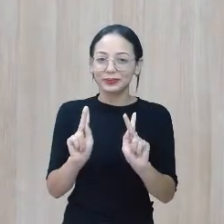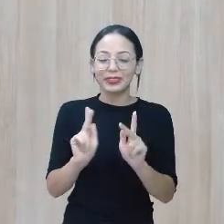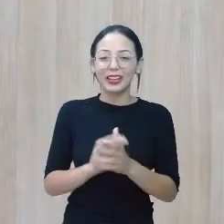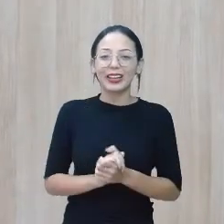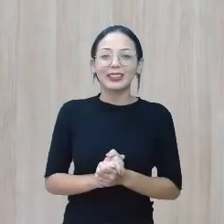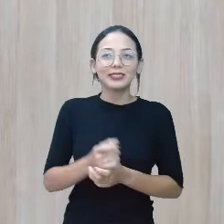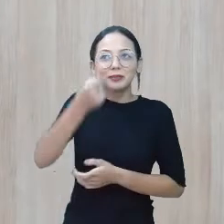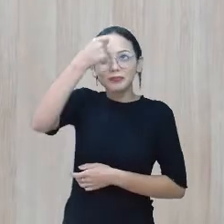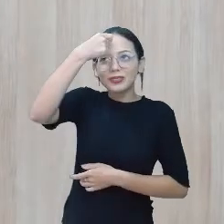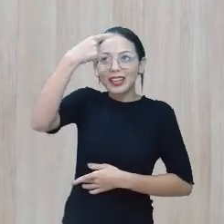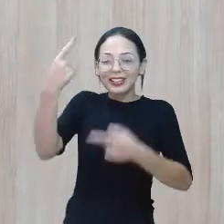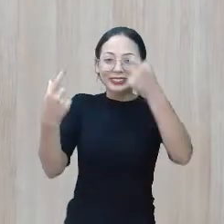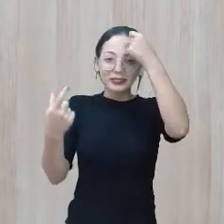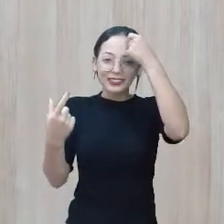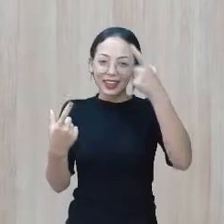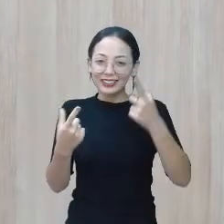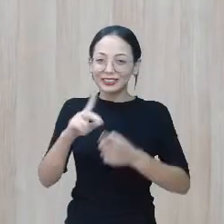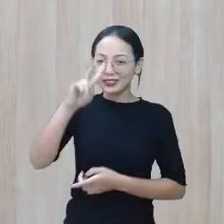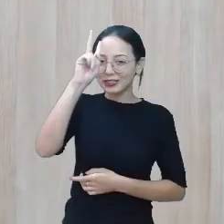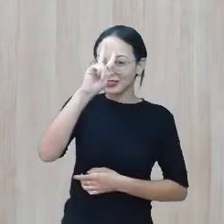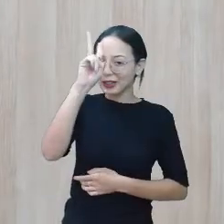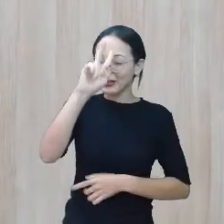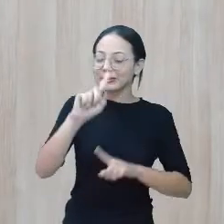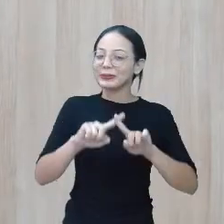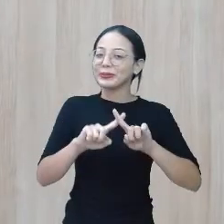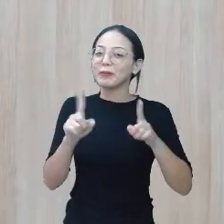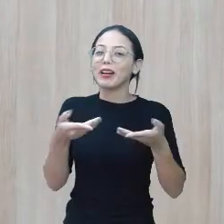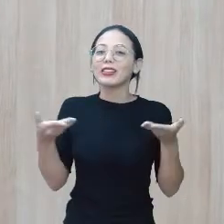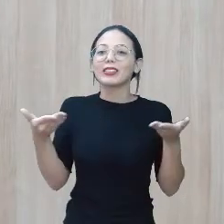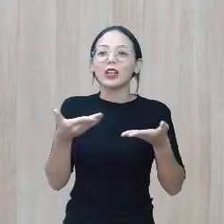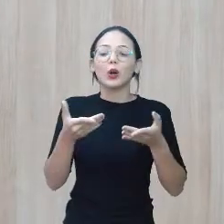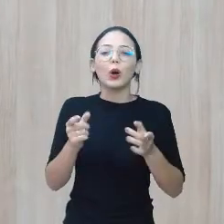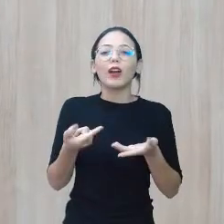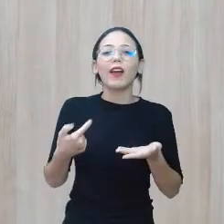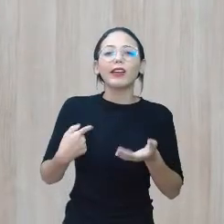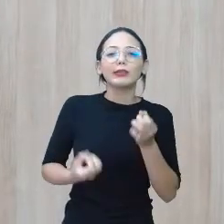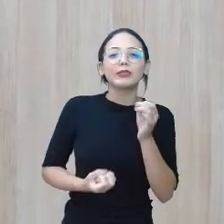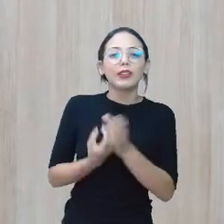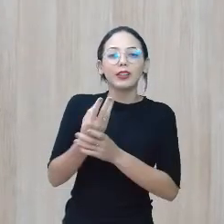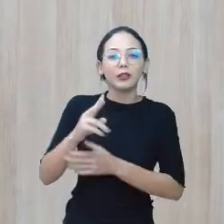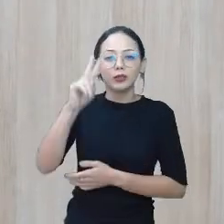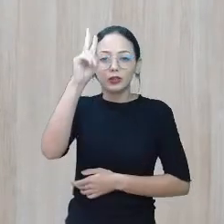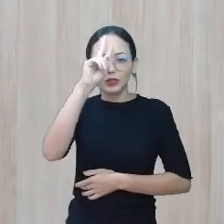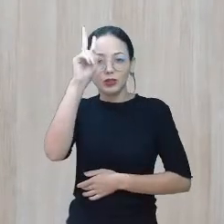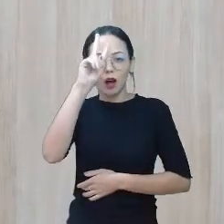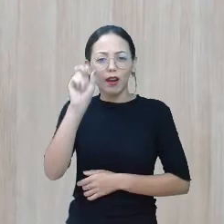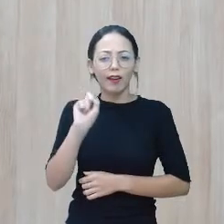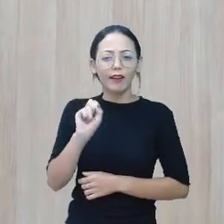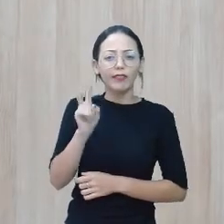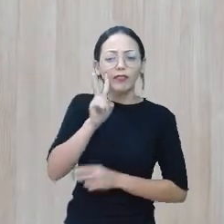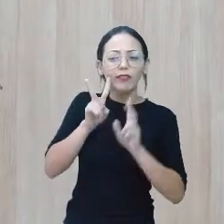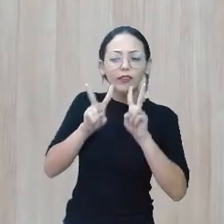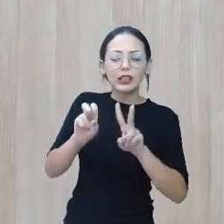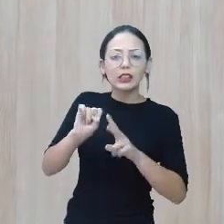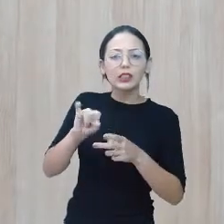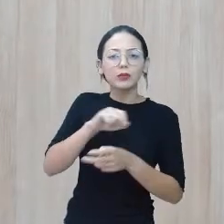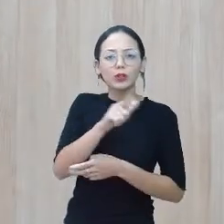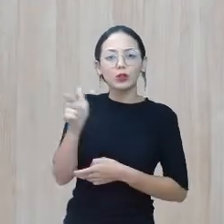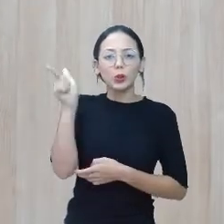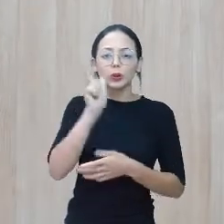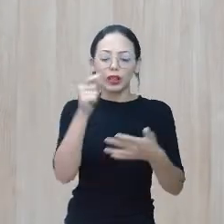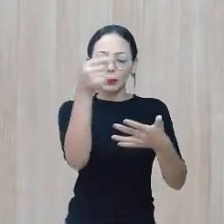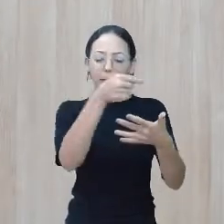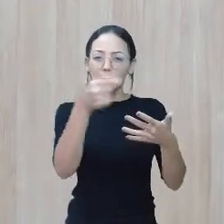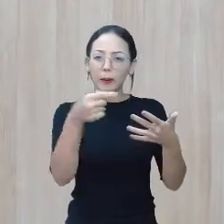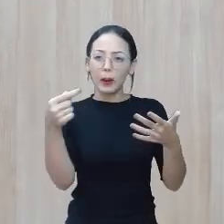a criatividade total da história, mas eu fiz aqui um storytelling para vocês. Vamos lá, vamos ver se vocês conseguem reconhecer os elementos que compõem na